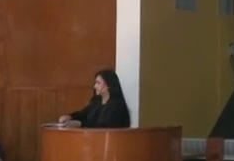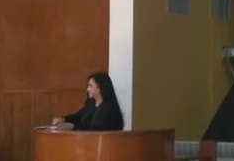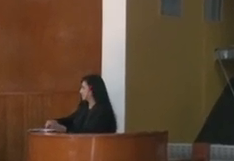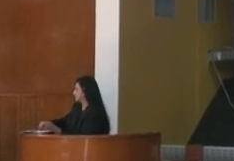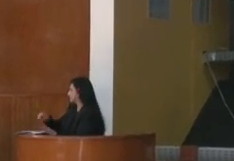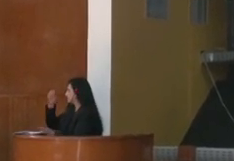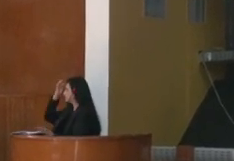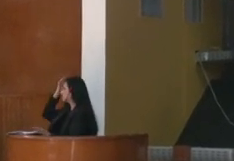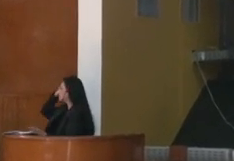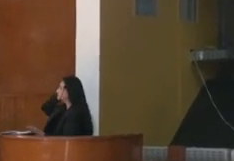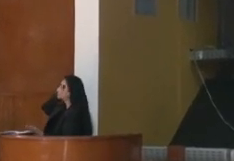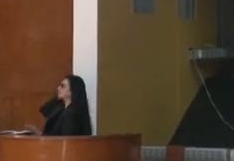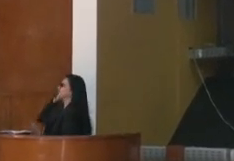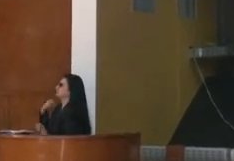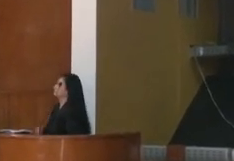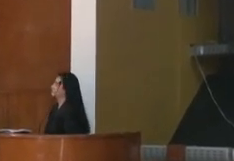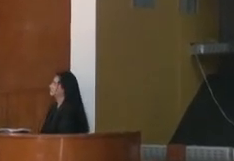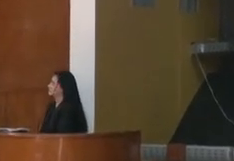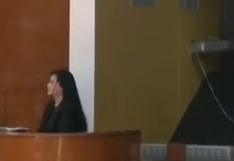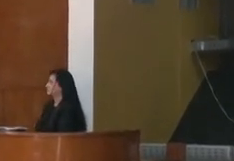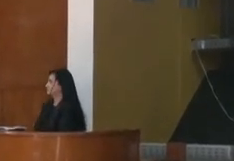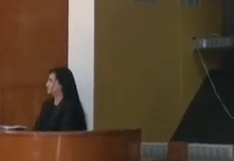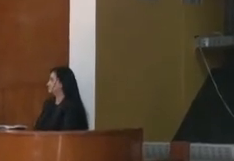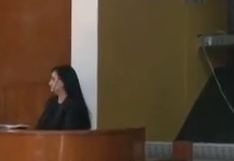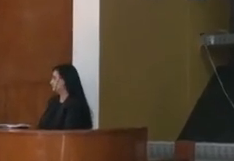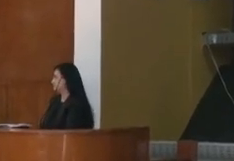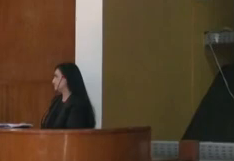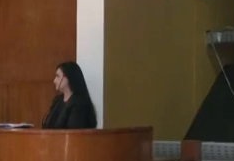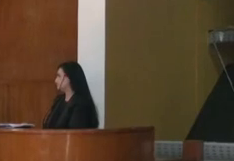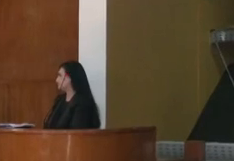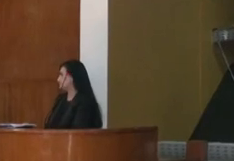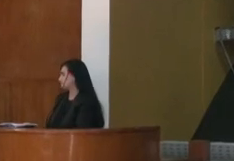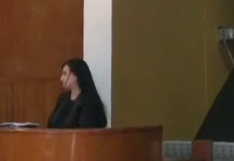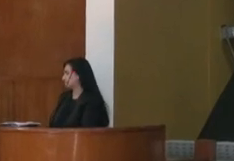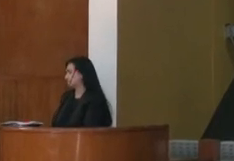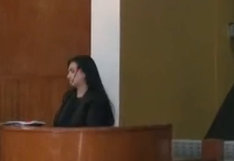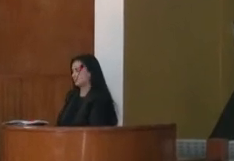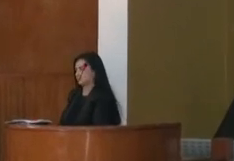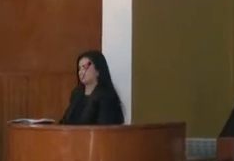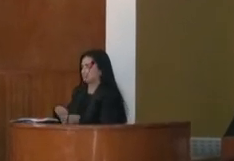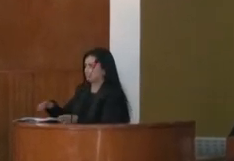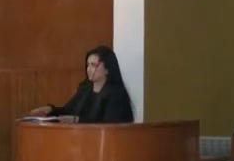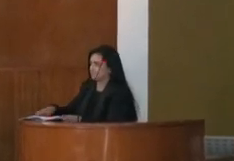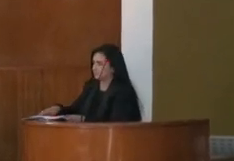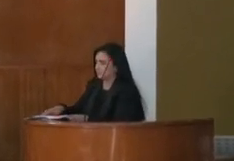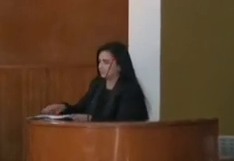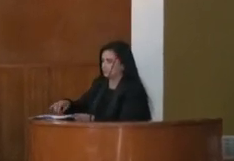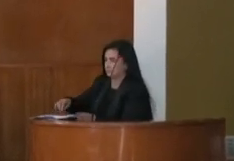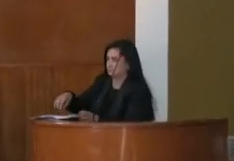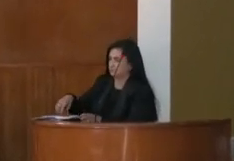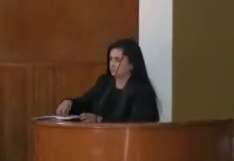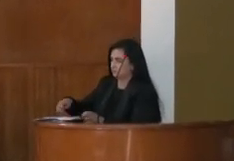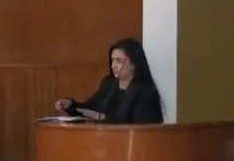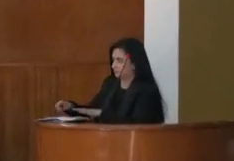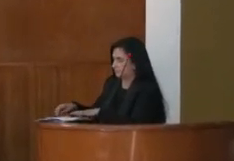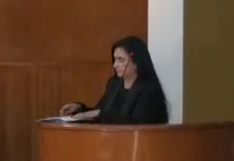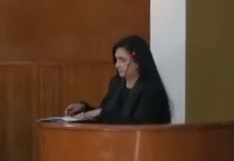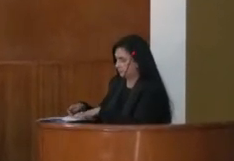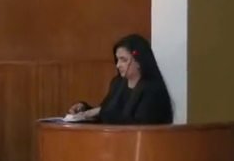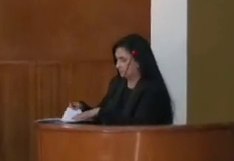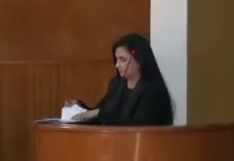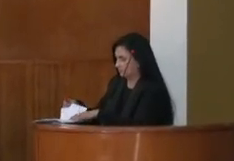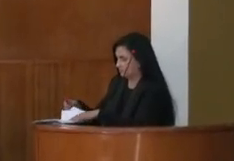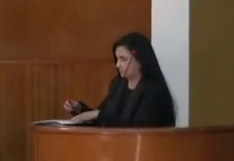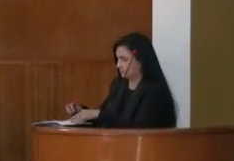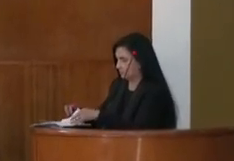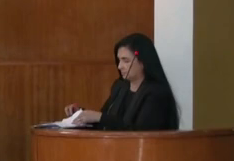bandeira, essa audiência pública que hoje a gente tem o senhor lá na Assembleia Legislativa,